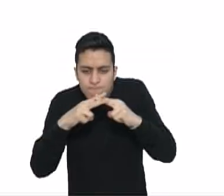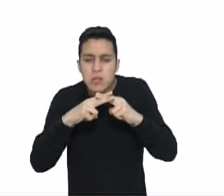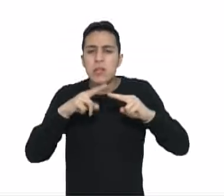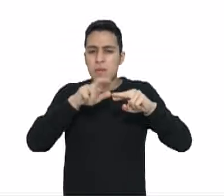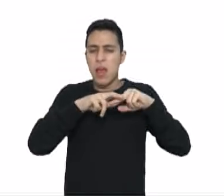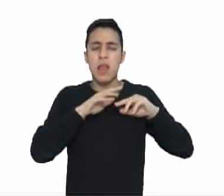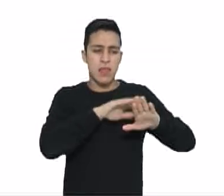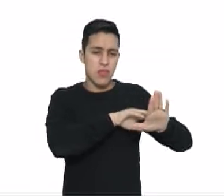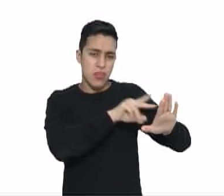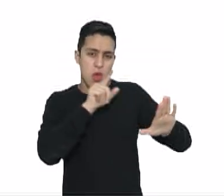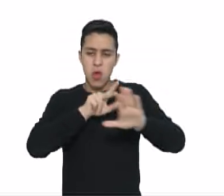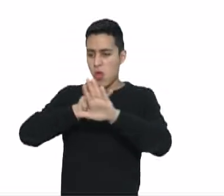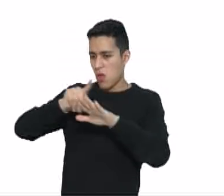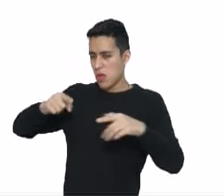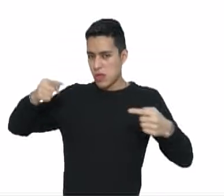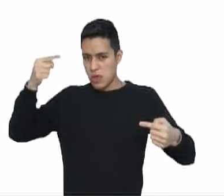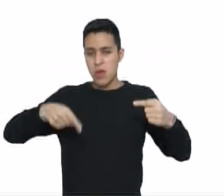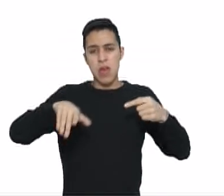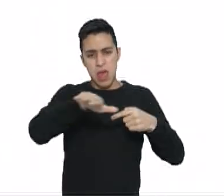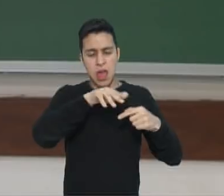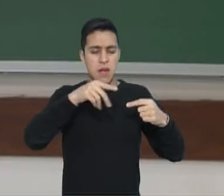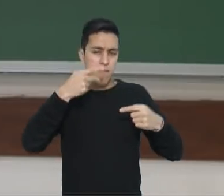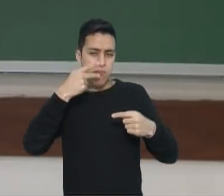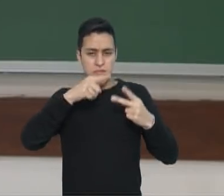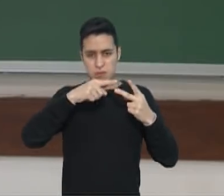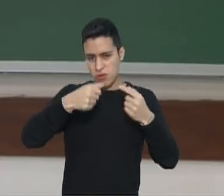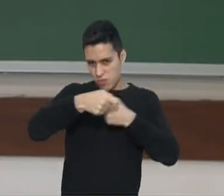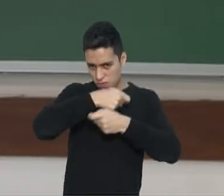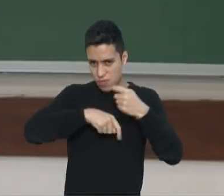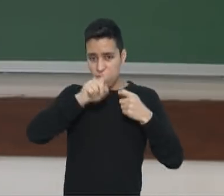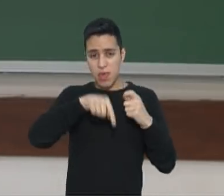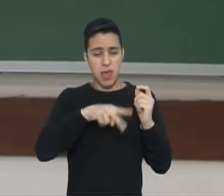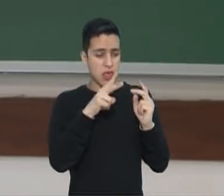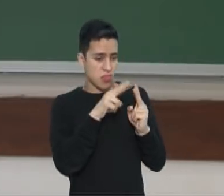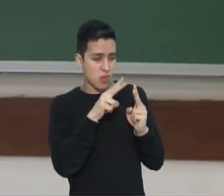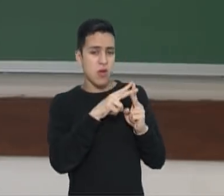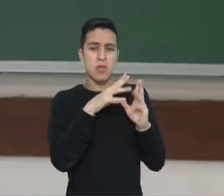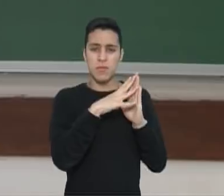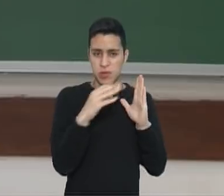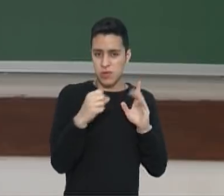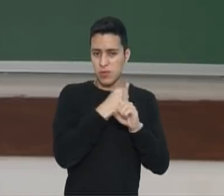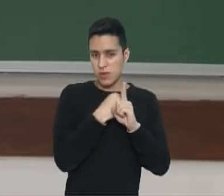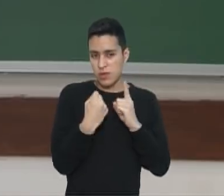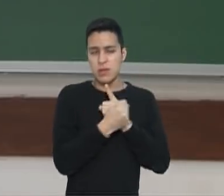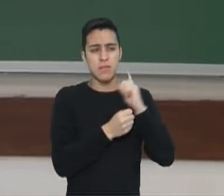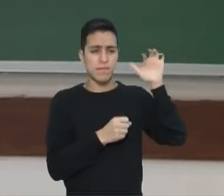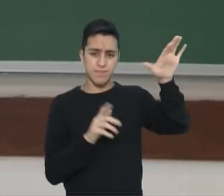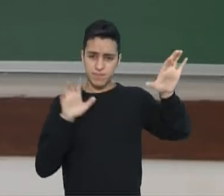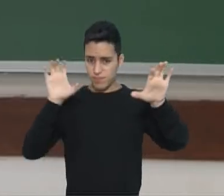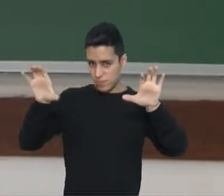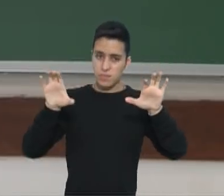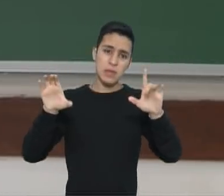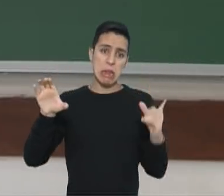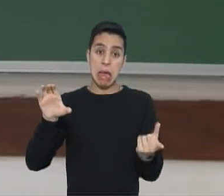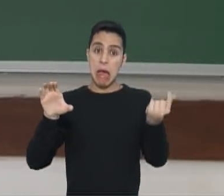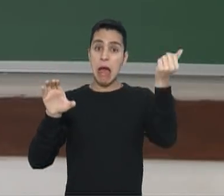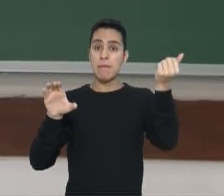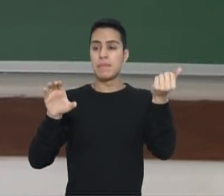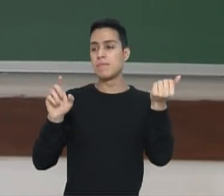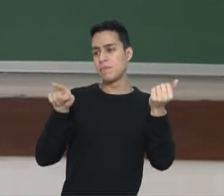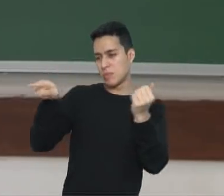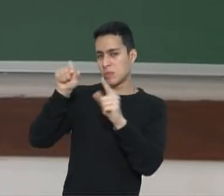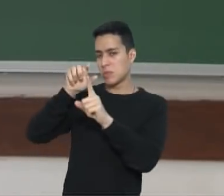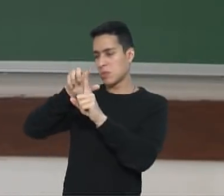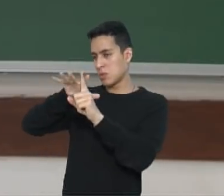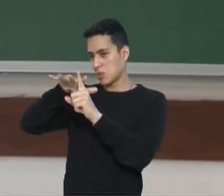ela envolveu um campo político e econômico, são dois modelos de sociedade, são dois modelos políticos e econômicos, capitalismo e